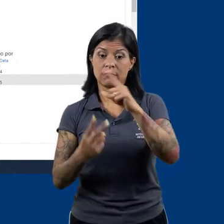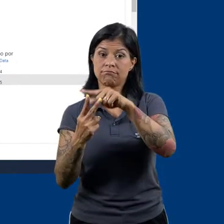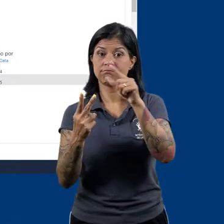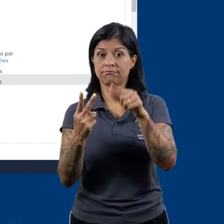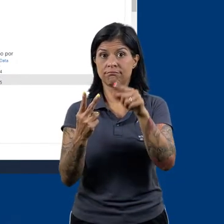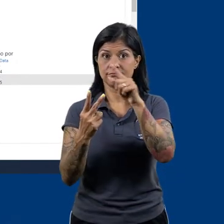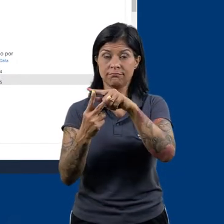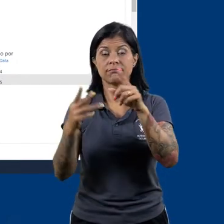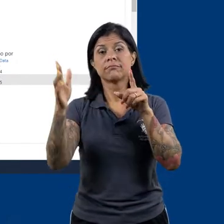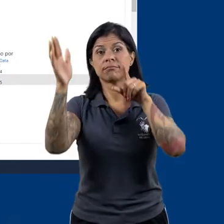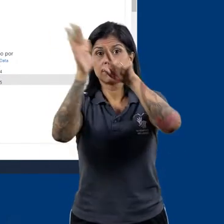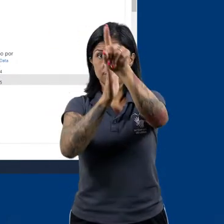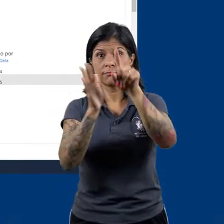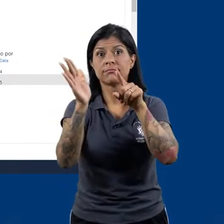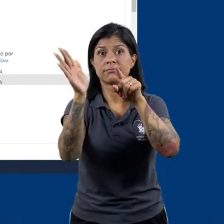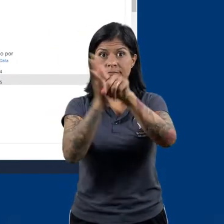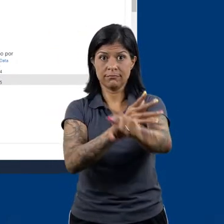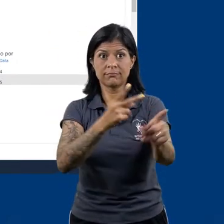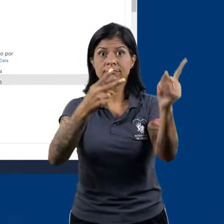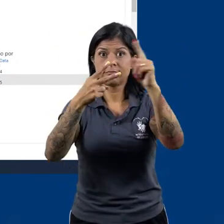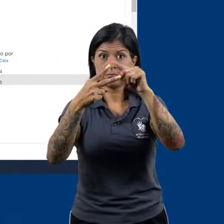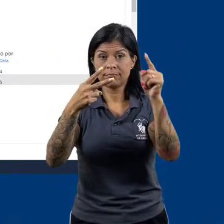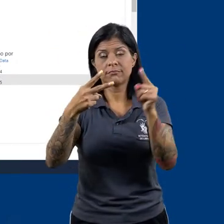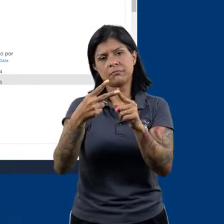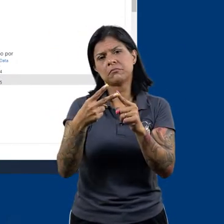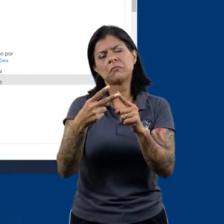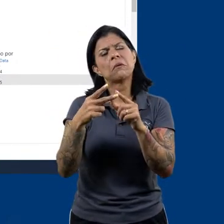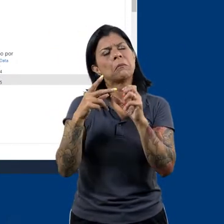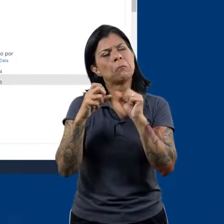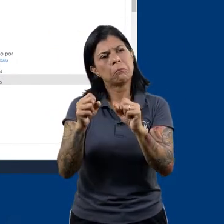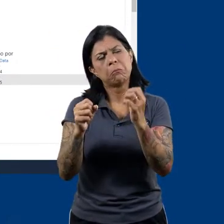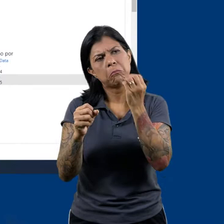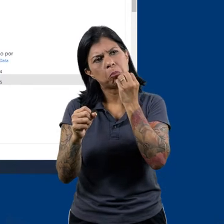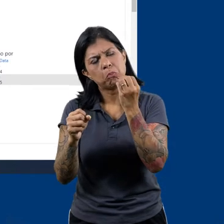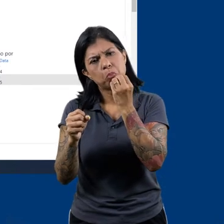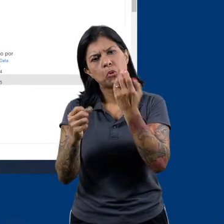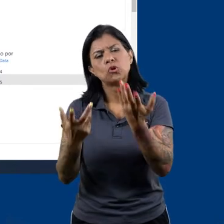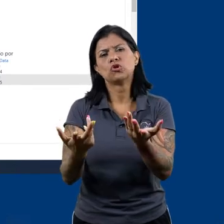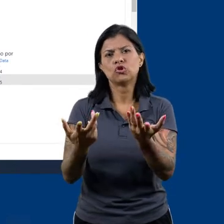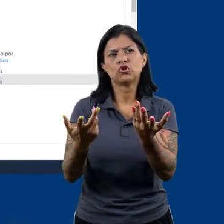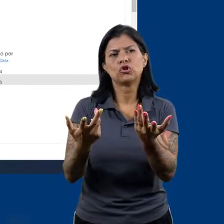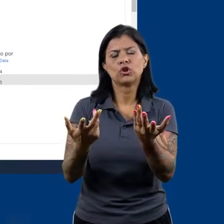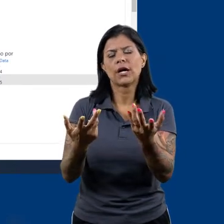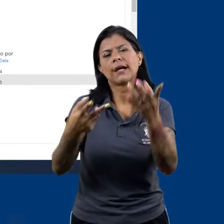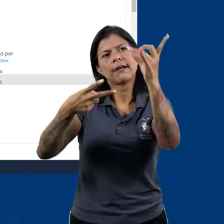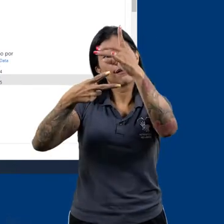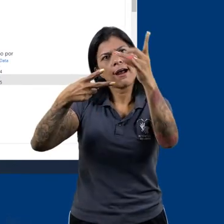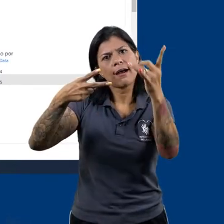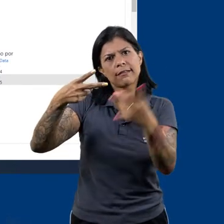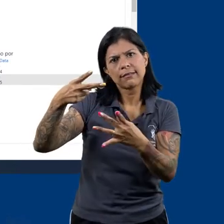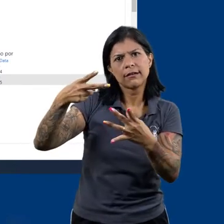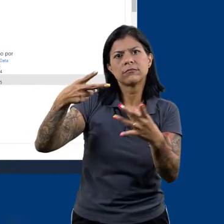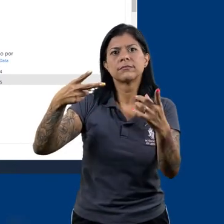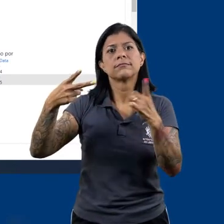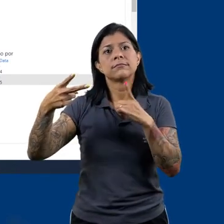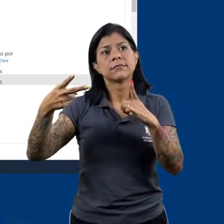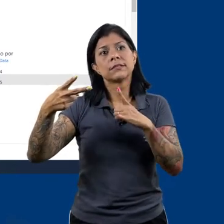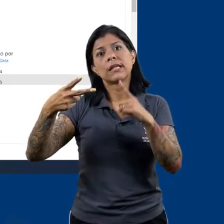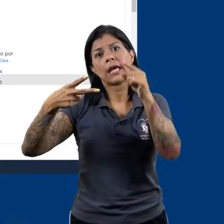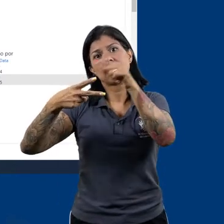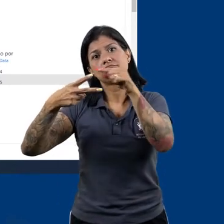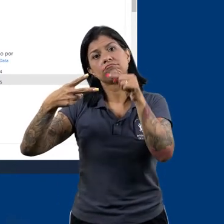há duas questões que pertencem a esse bom Leiria a questão